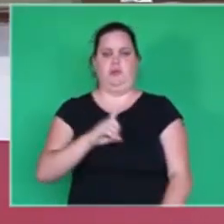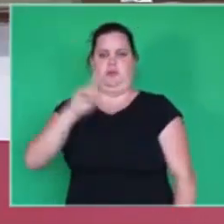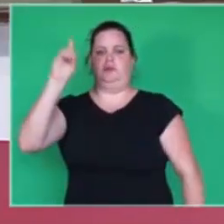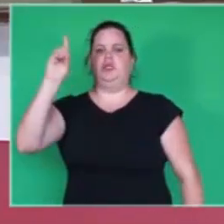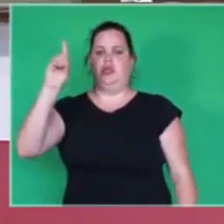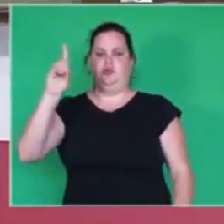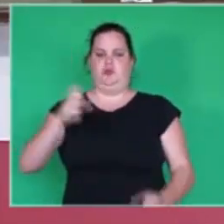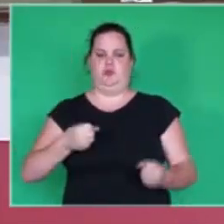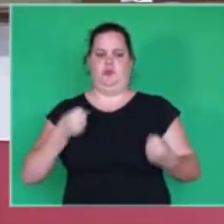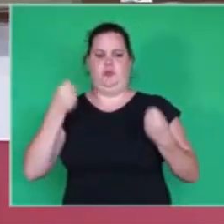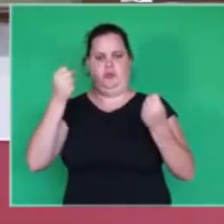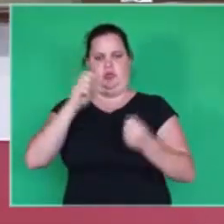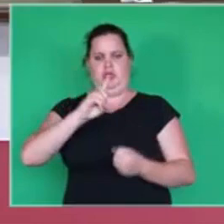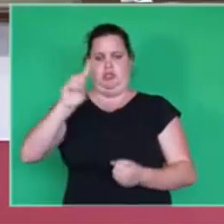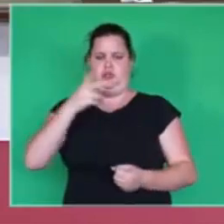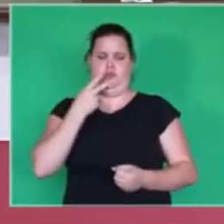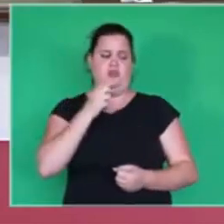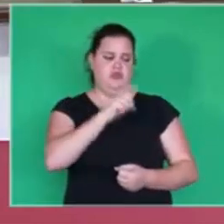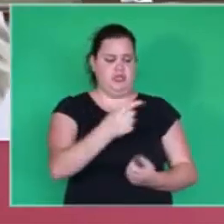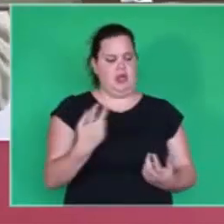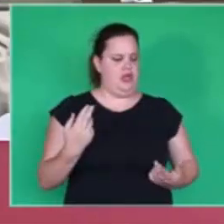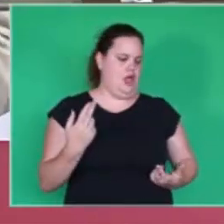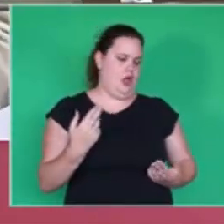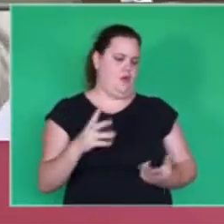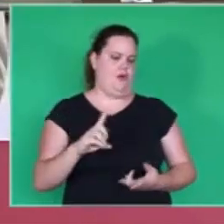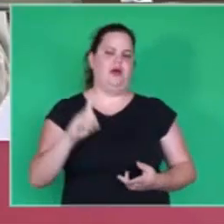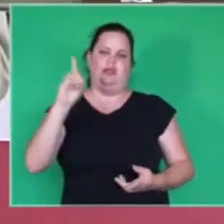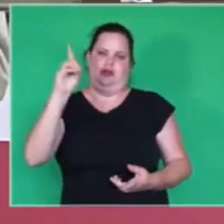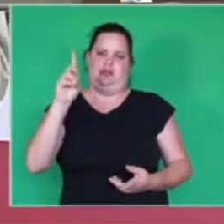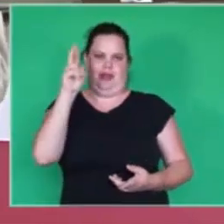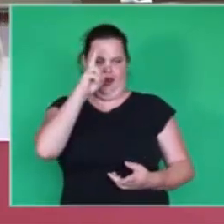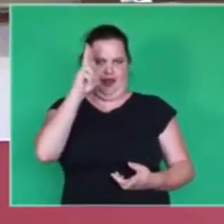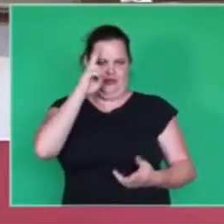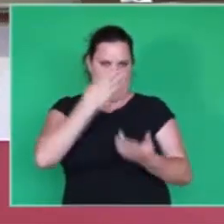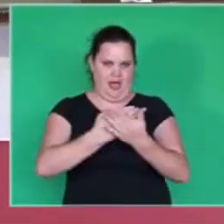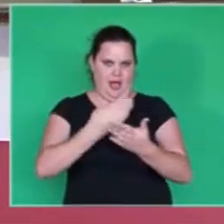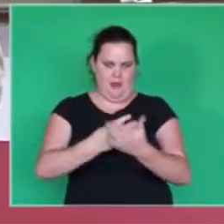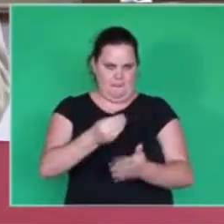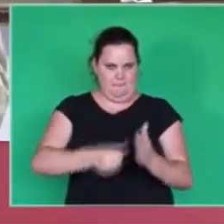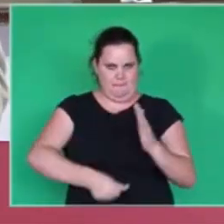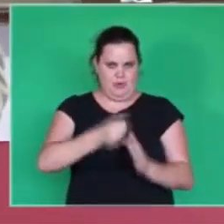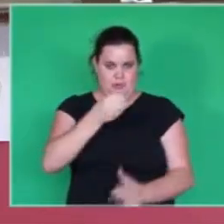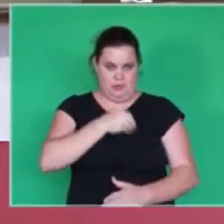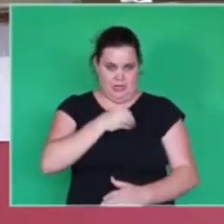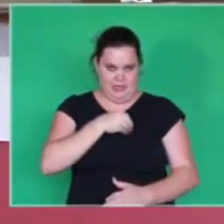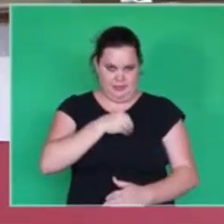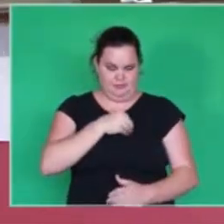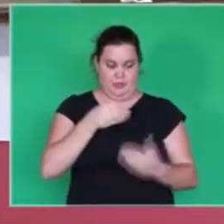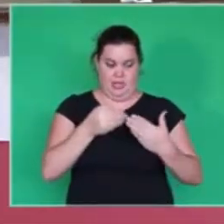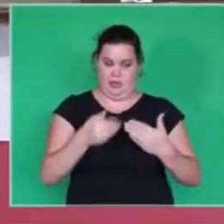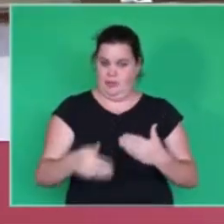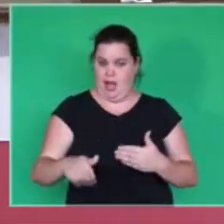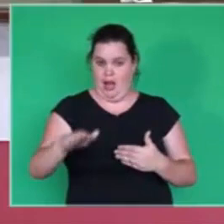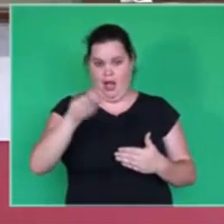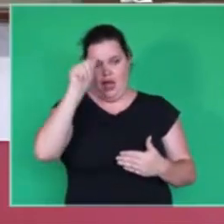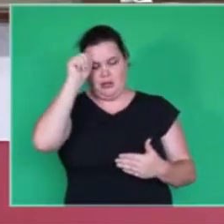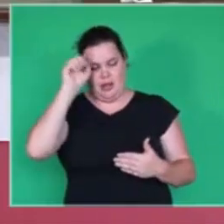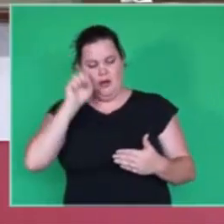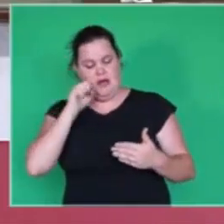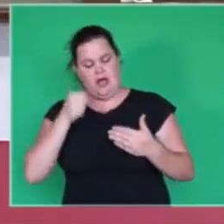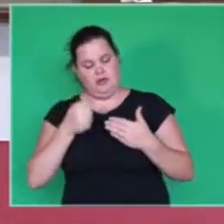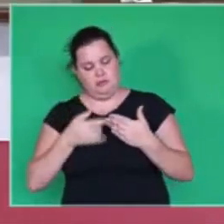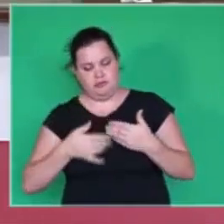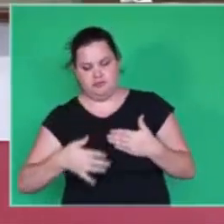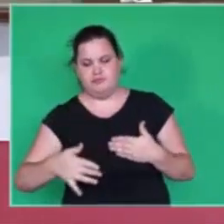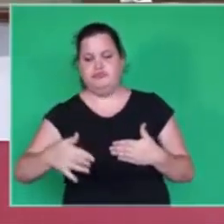você vai ser igual a Deus. Então a partir daí o homem vem lutando com isso. E nós vamos